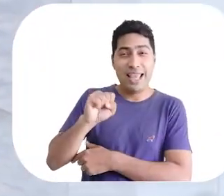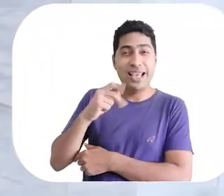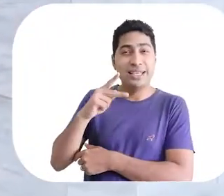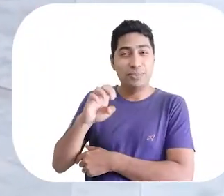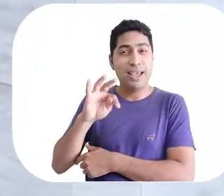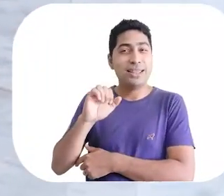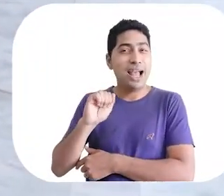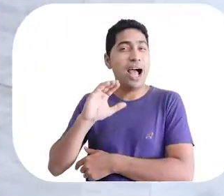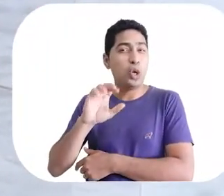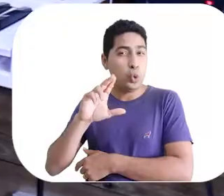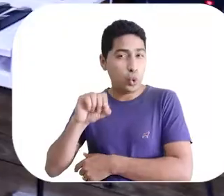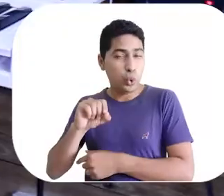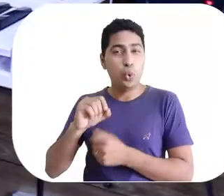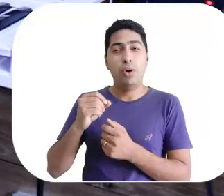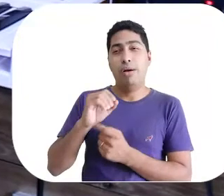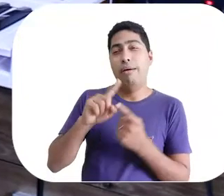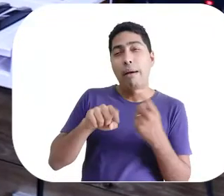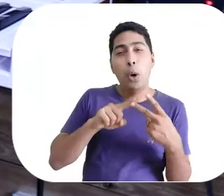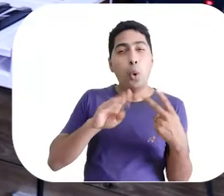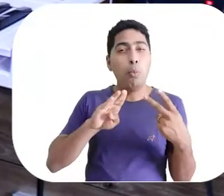de Minhoca, né? O trabalho